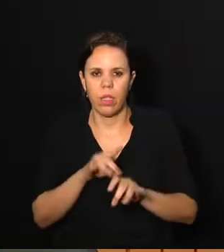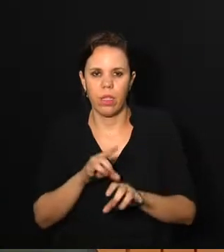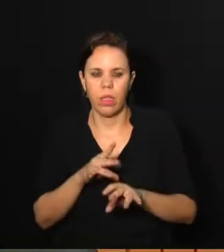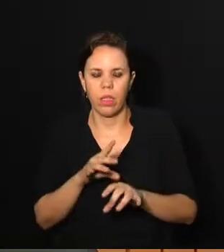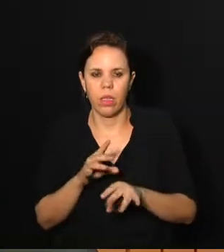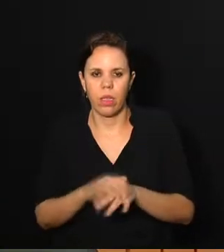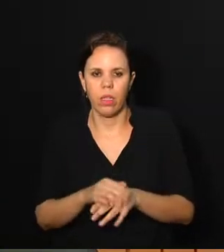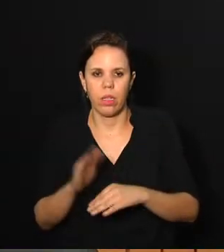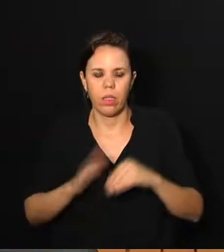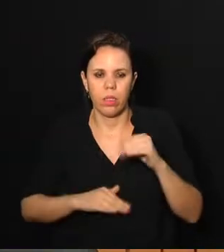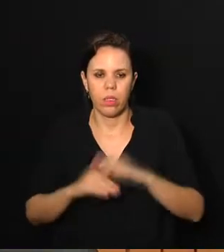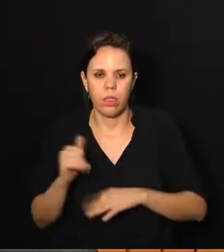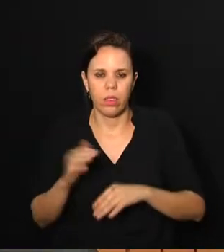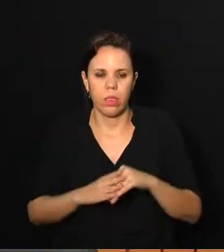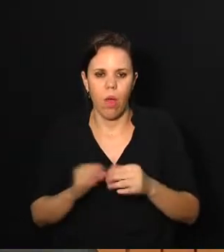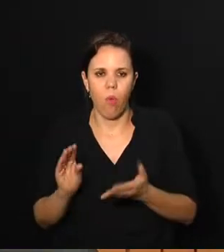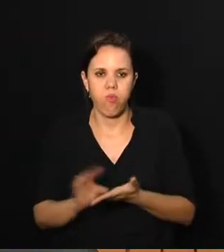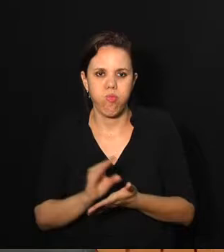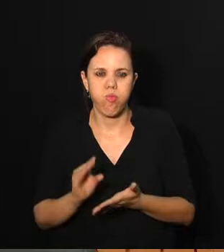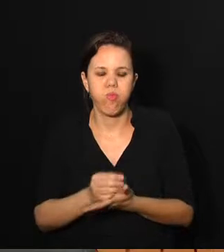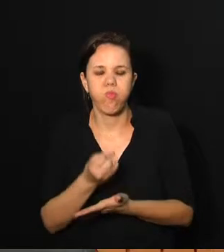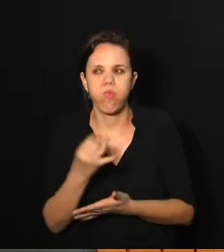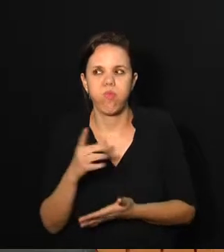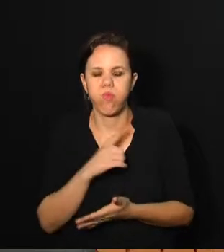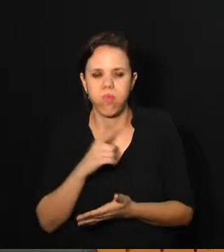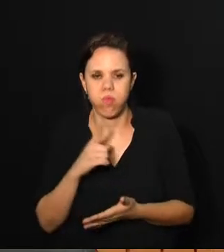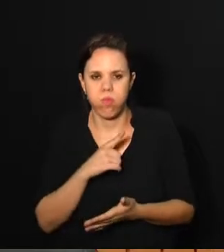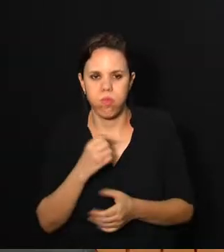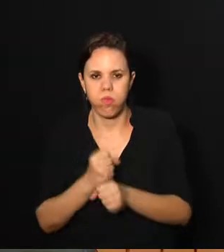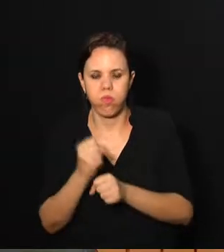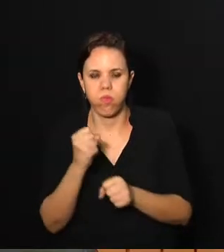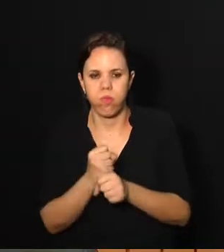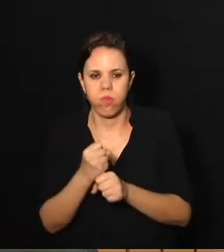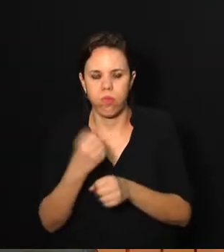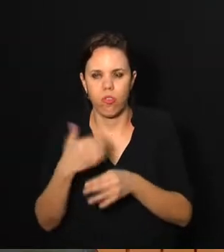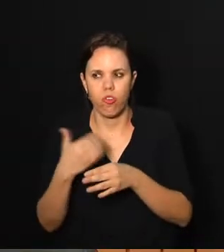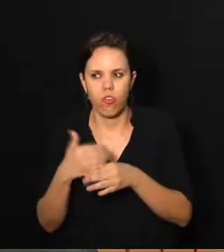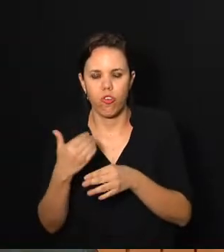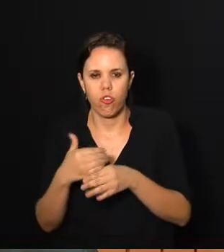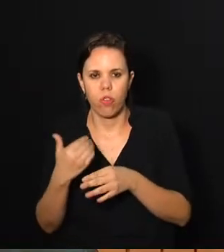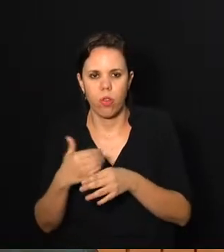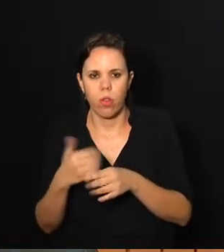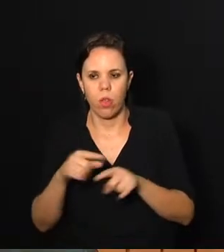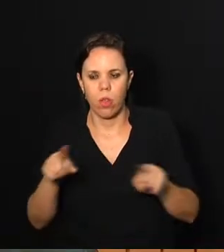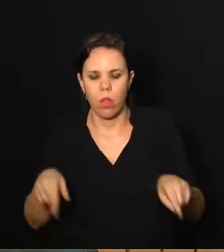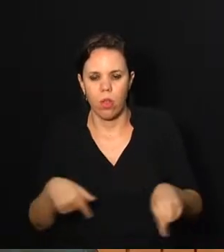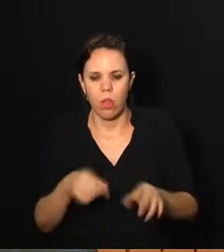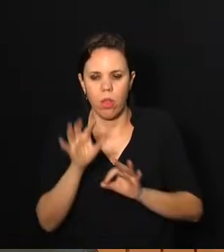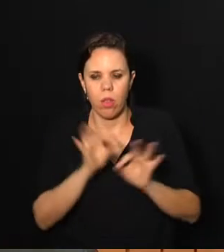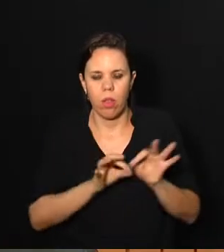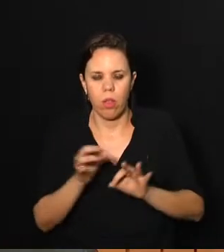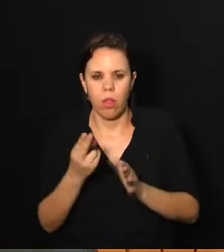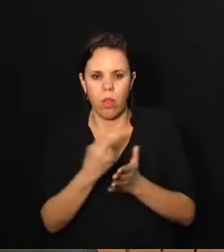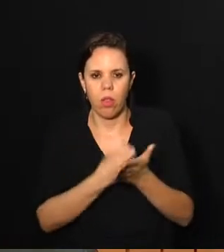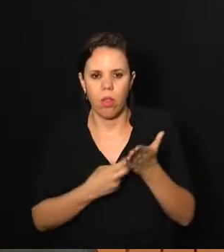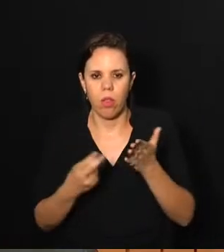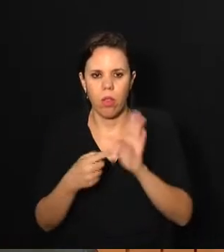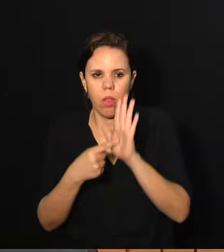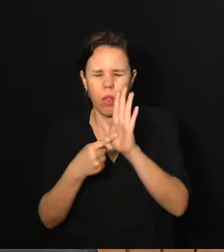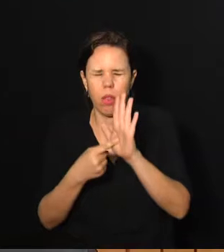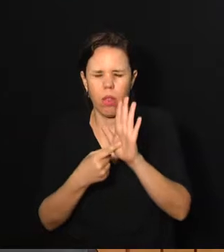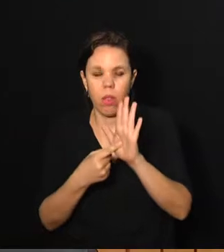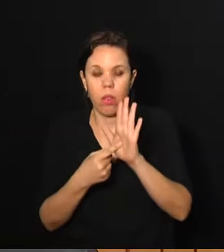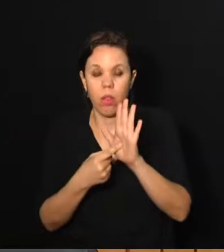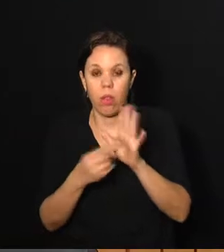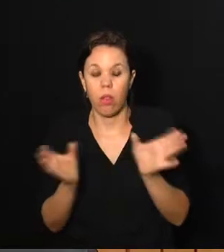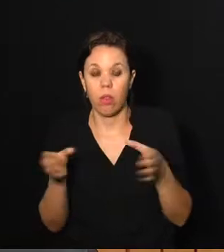a revisão de toda a parte orçamentária e de construção da obra. Então, a planta já está aprovada, já foi até apresentado no